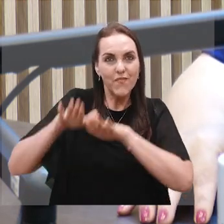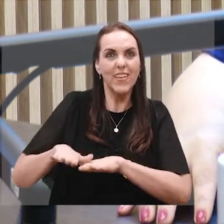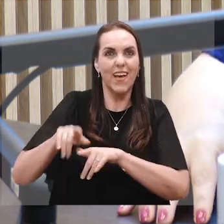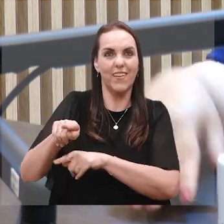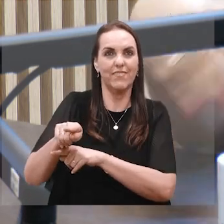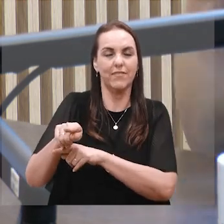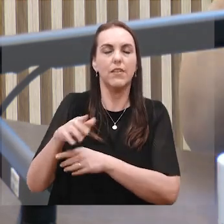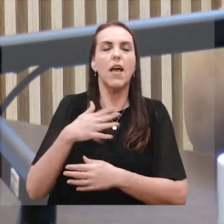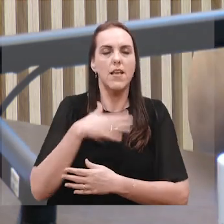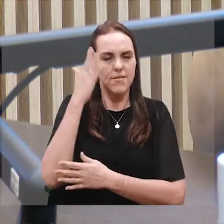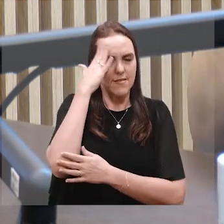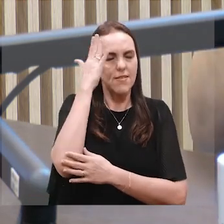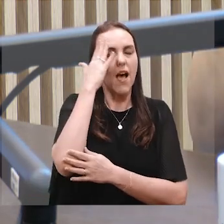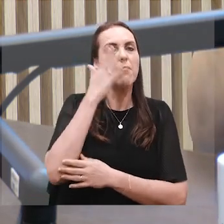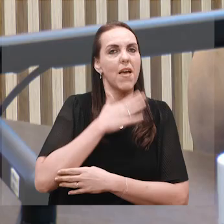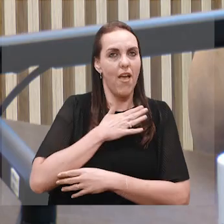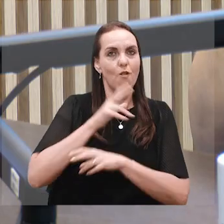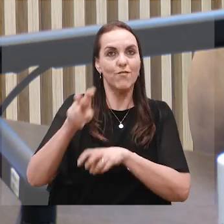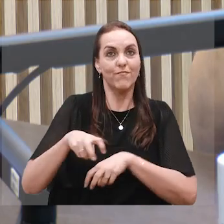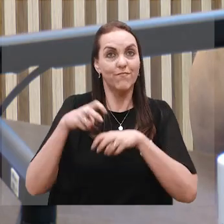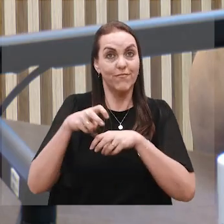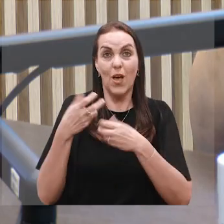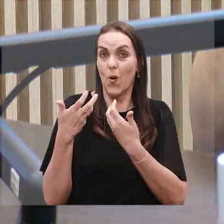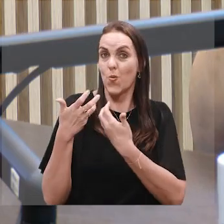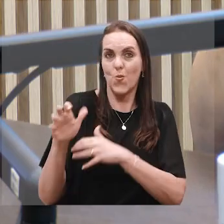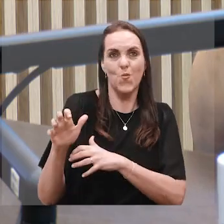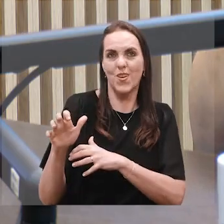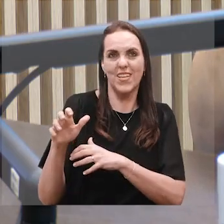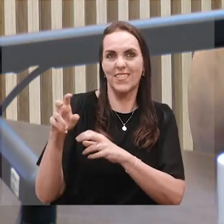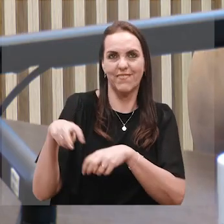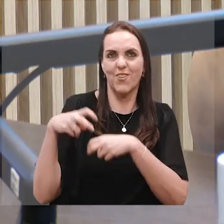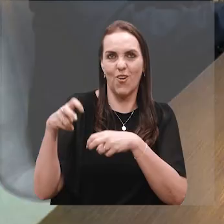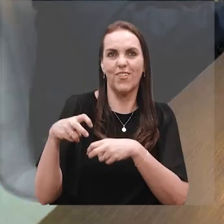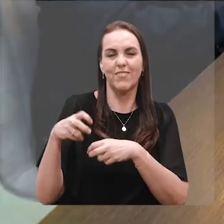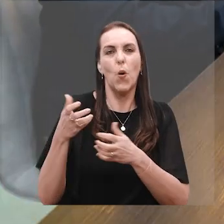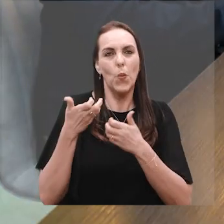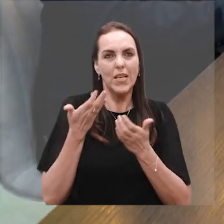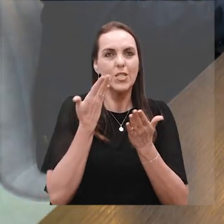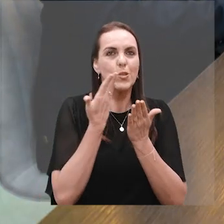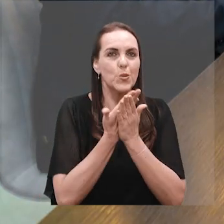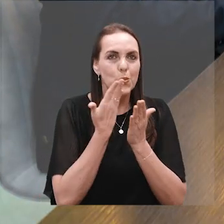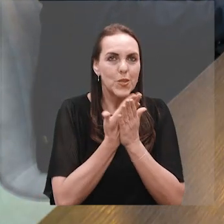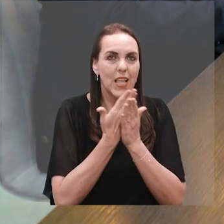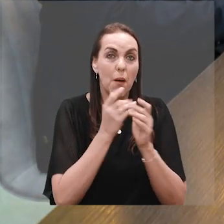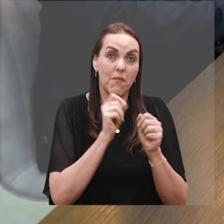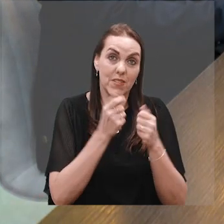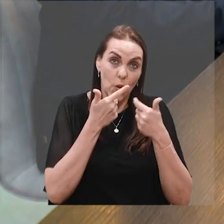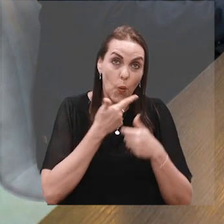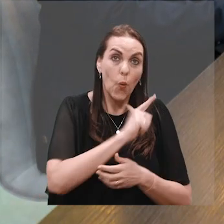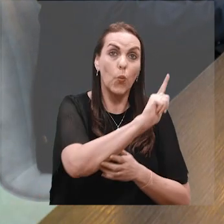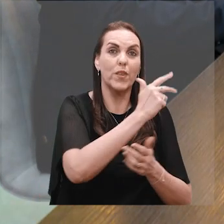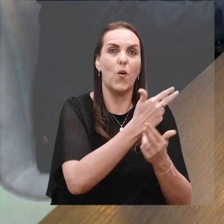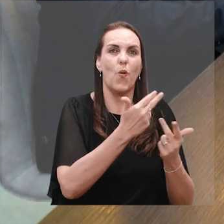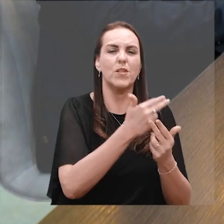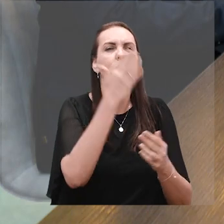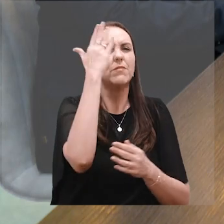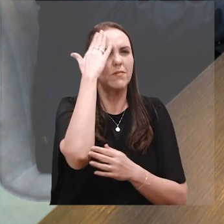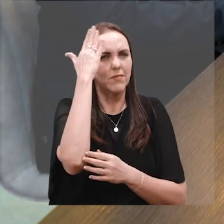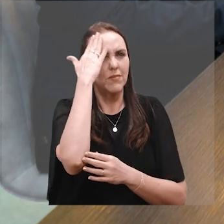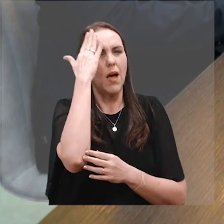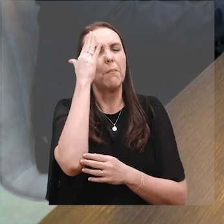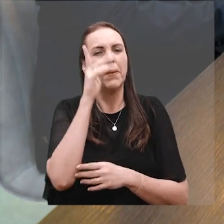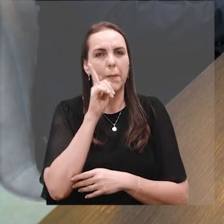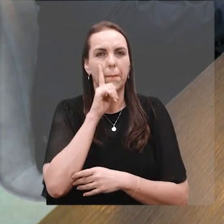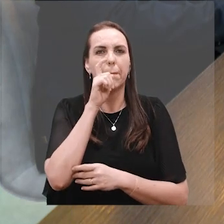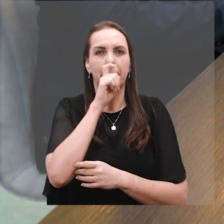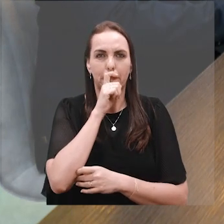muito bem. Eu vim da colônia. Eu não quis ficar na colônia. É verdade. Eu quis estudar para fazer outra coisa porque eu sabia o